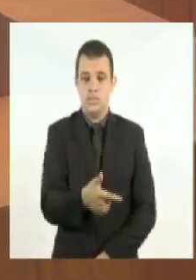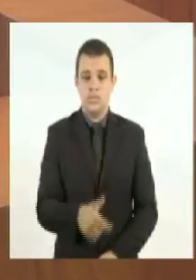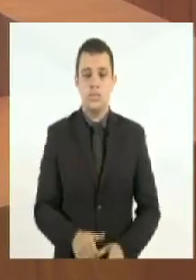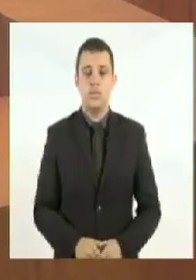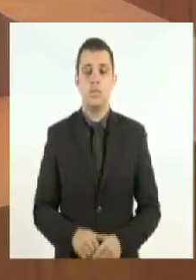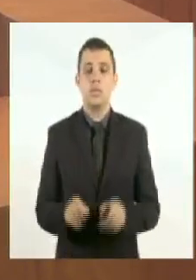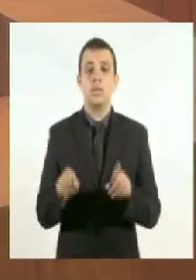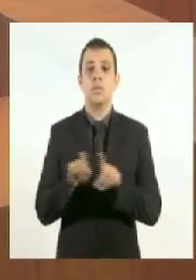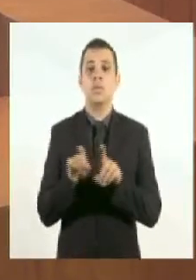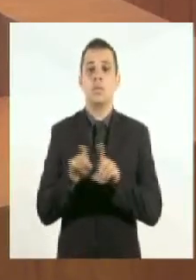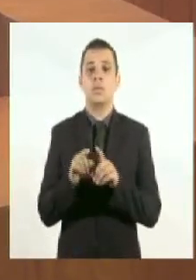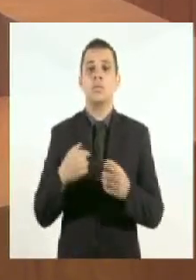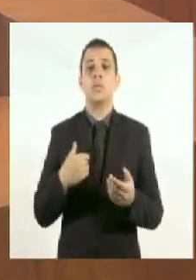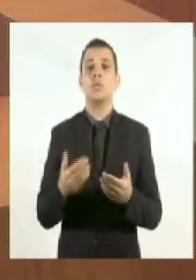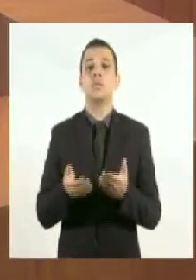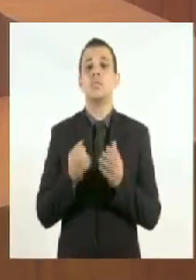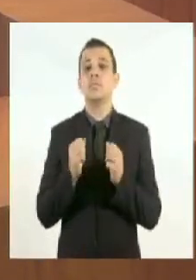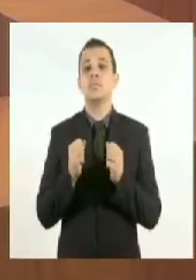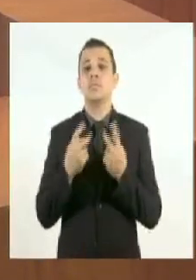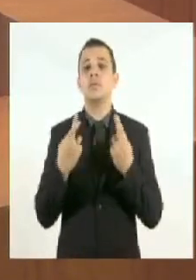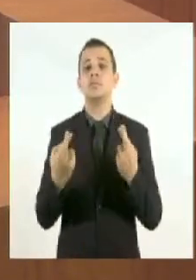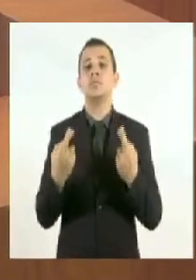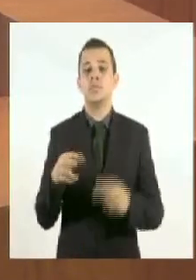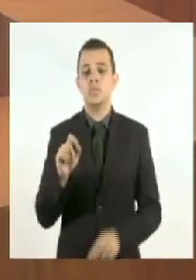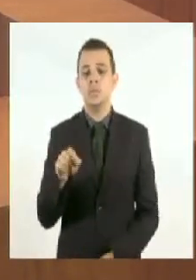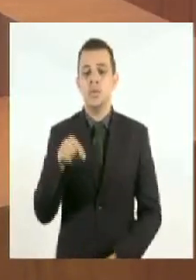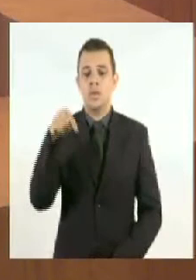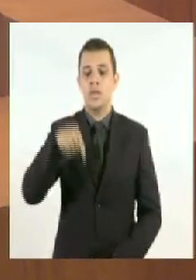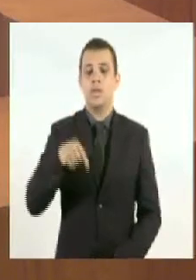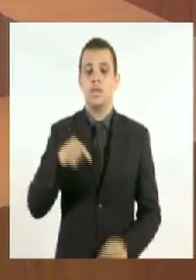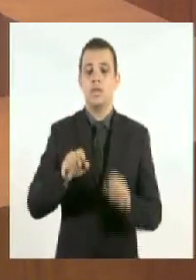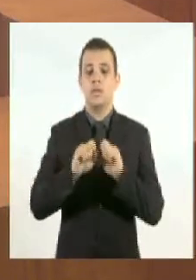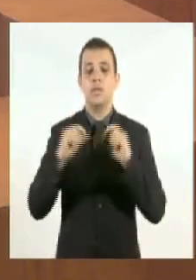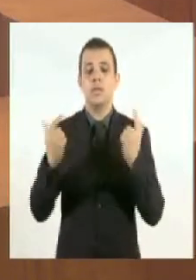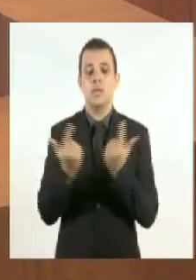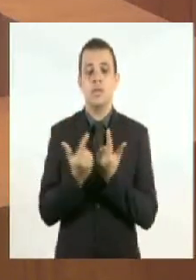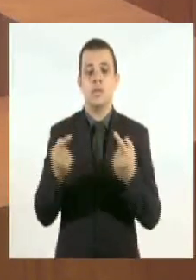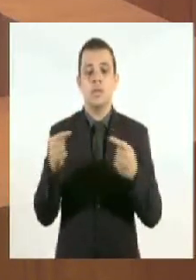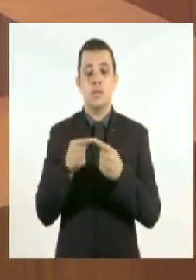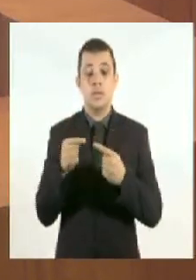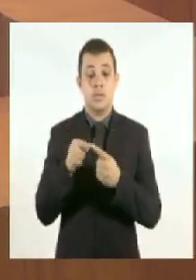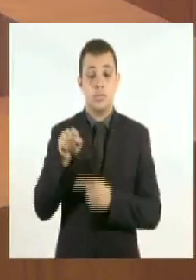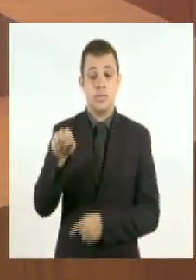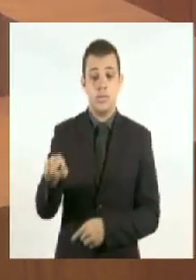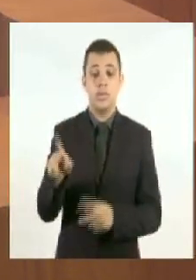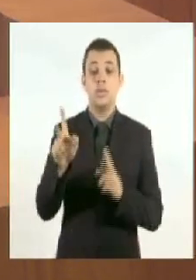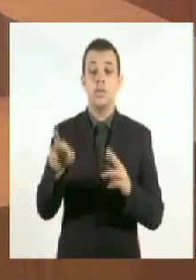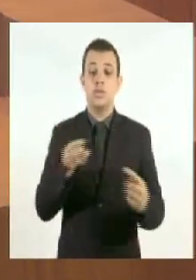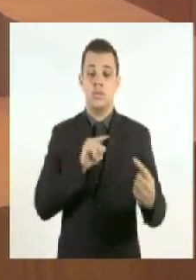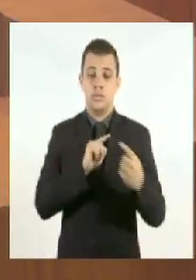Excelência, como serviu para mim, para eu saber compreender as diferenças, entender as